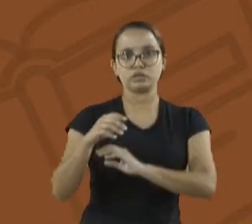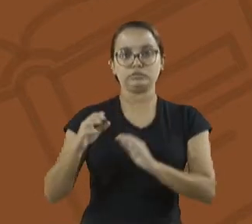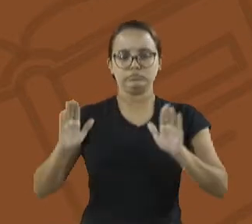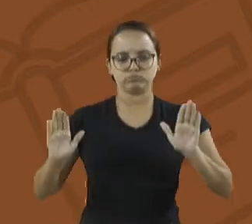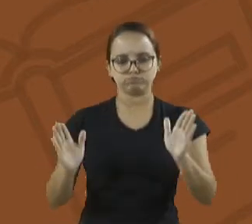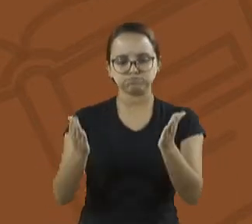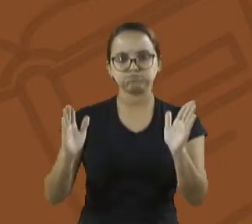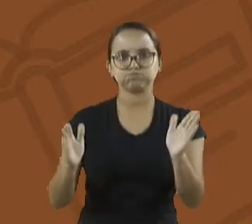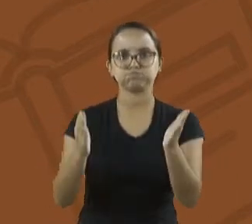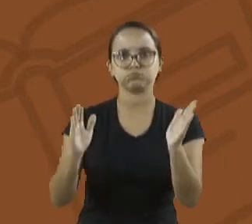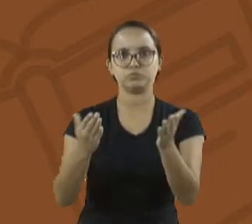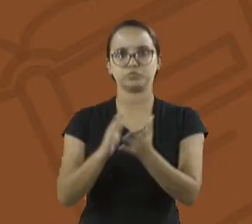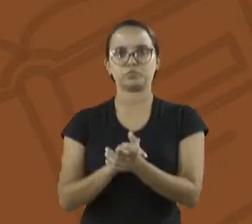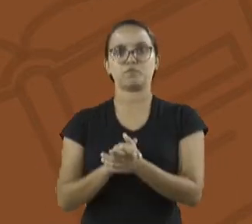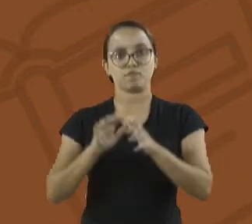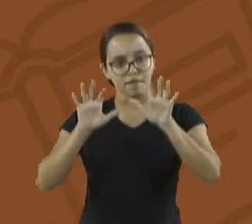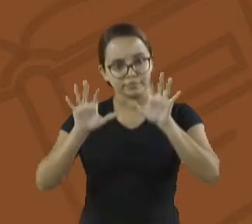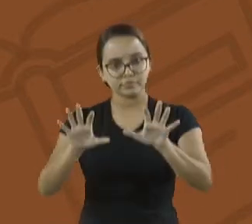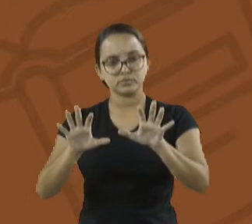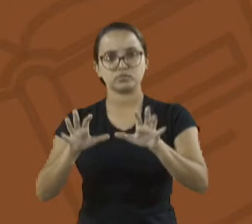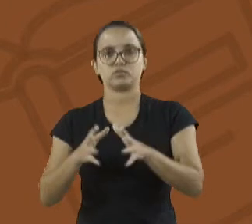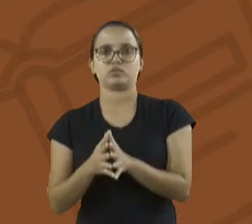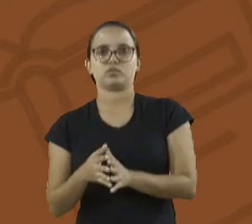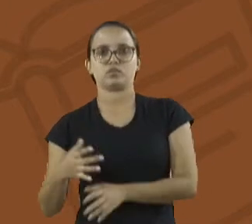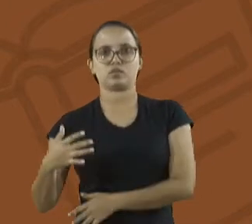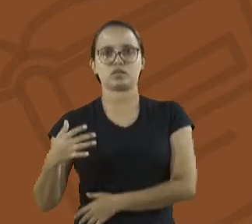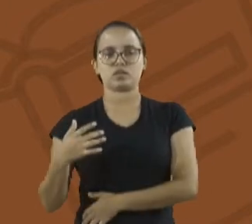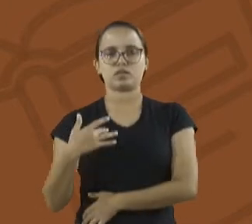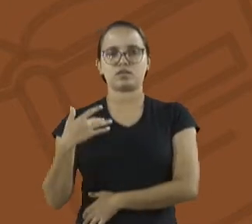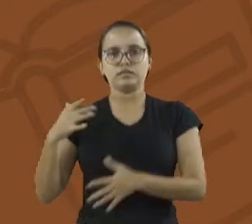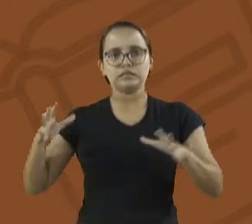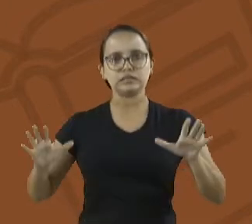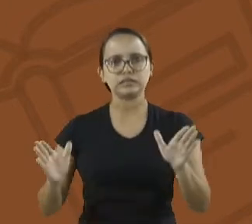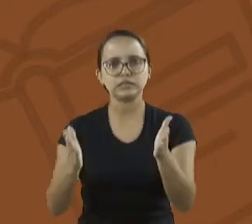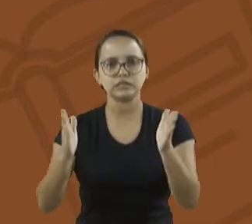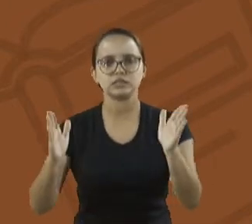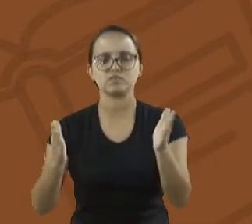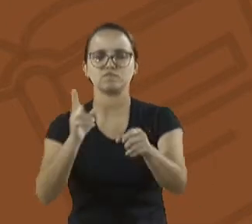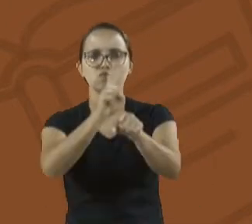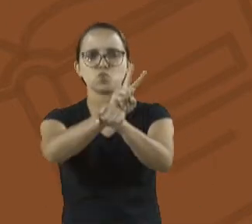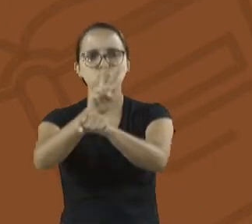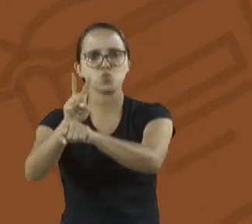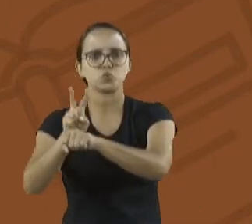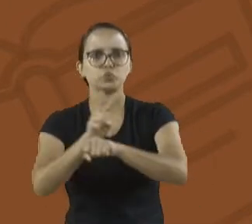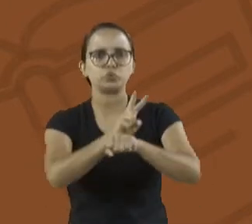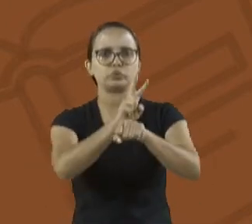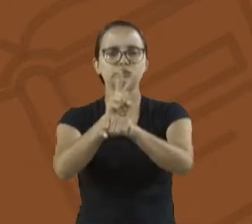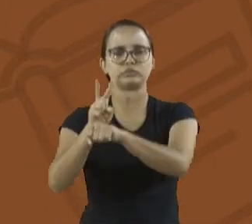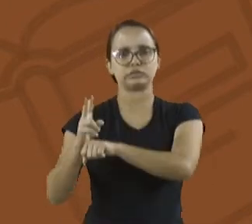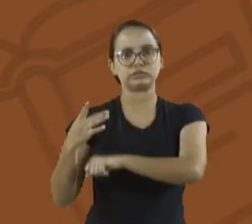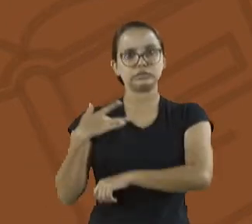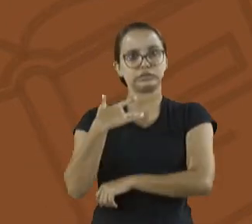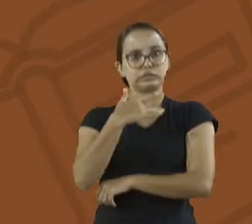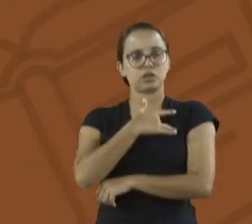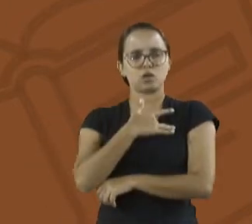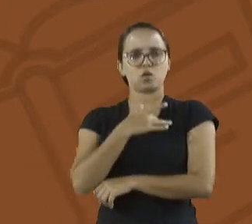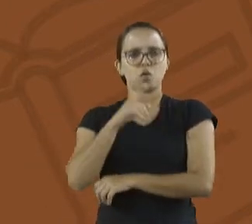buscar, a gente tem que promover a nossa saúde, né? A prevenção em si, ela é básica. Se eu ficar em